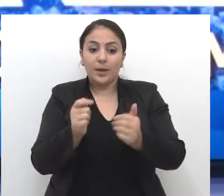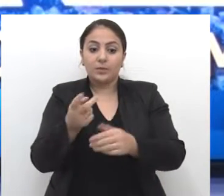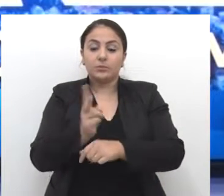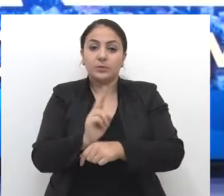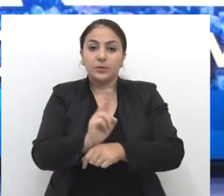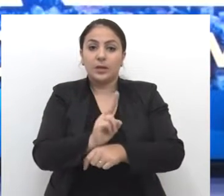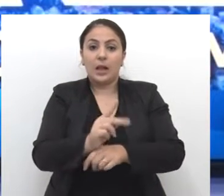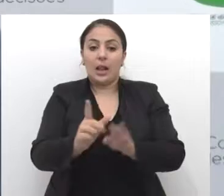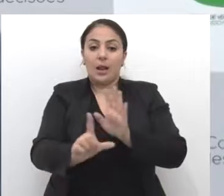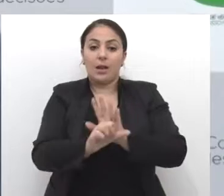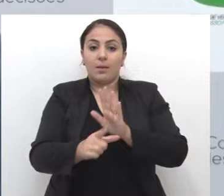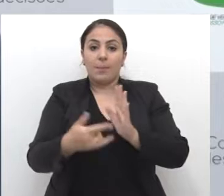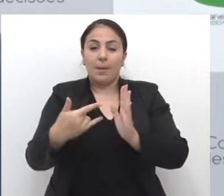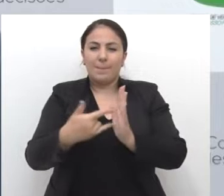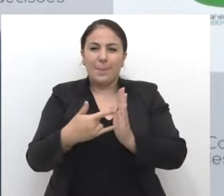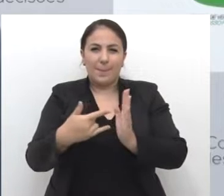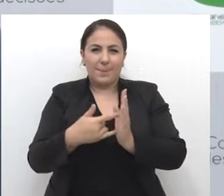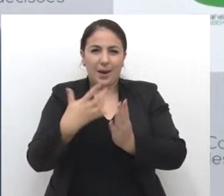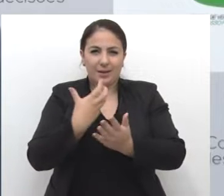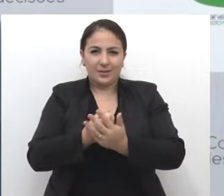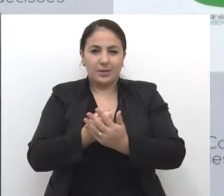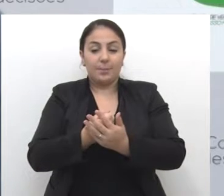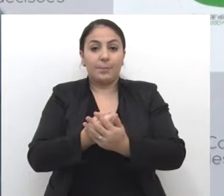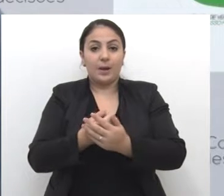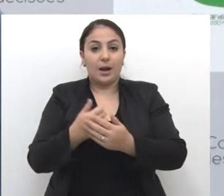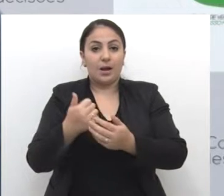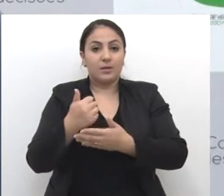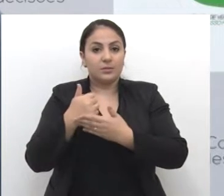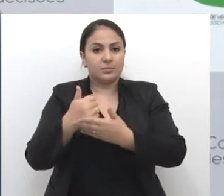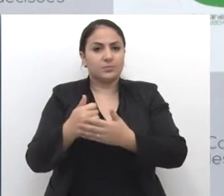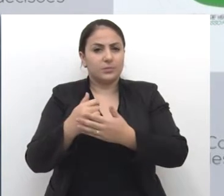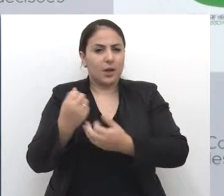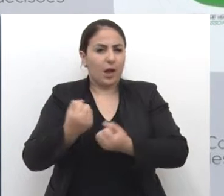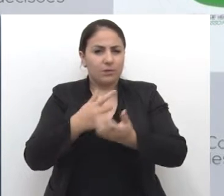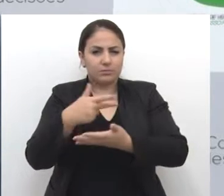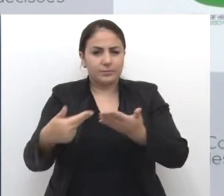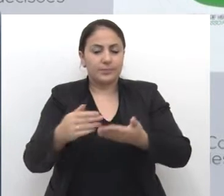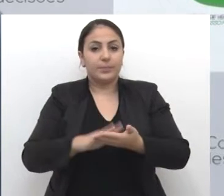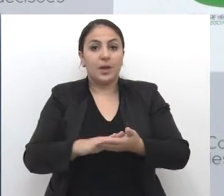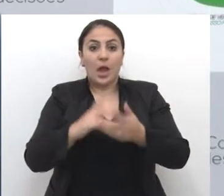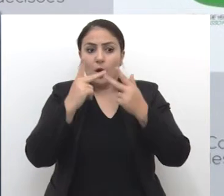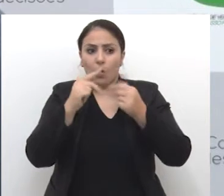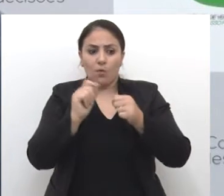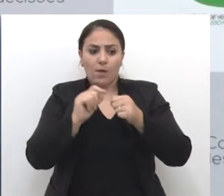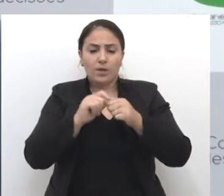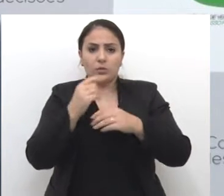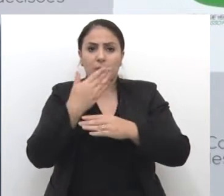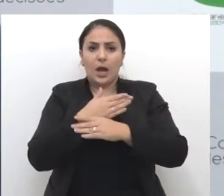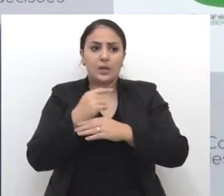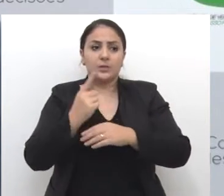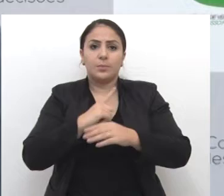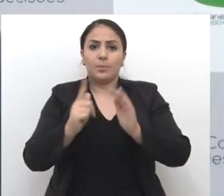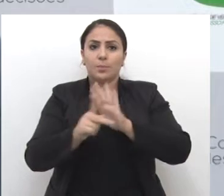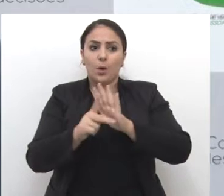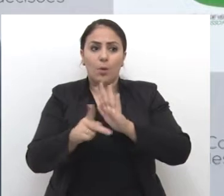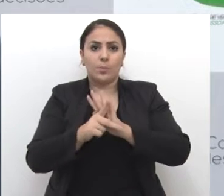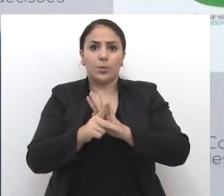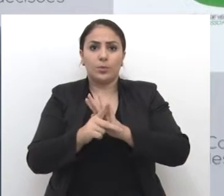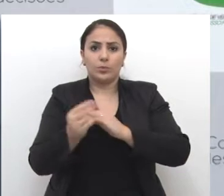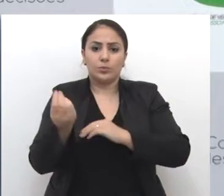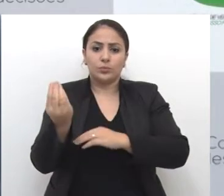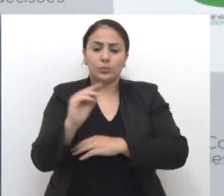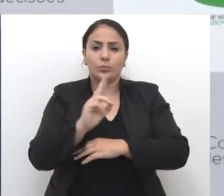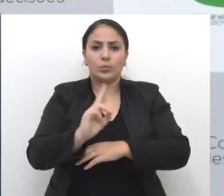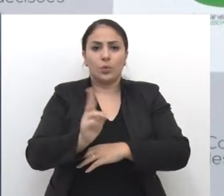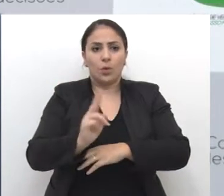de passageiros. Alguns motoristas de aplicativos estão fazendo praticamente o que faz hoje um taxista. Estão andando com os veículos